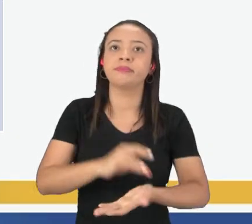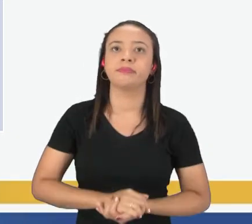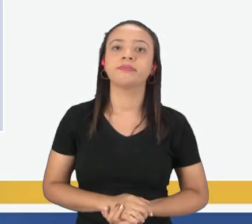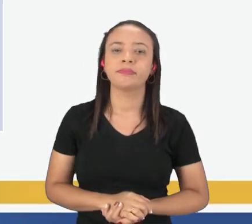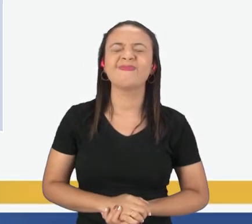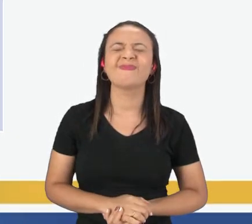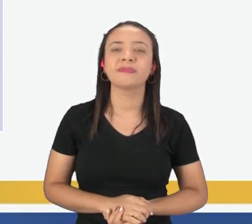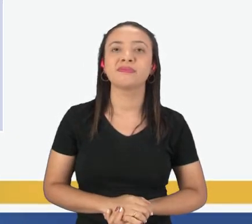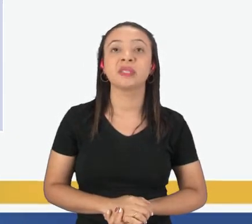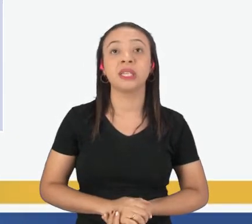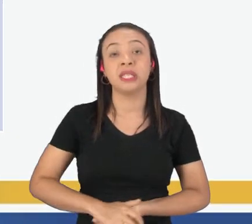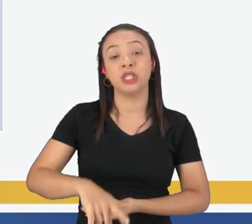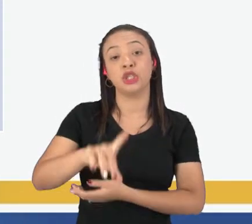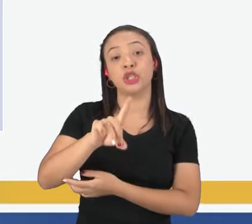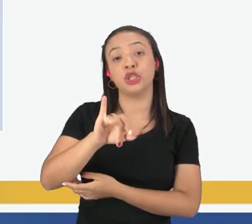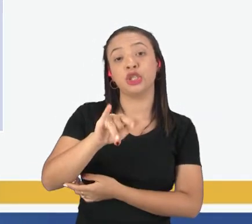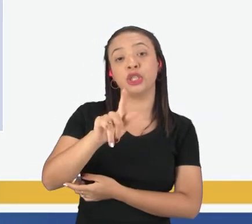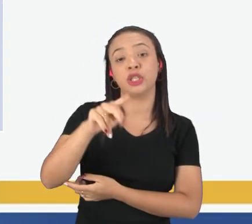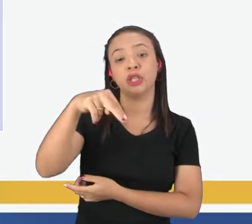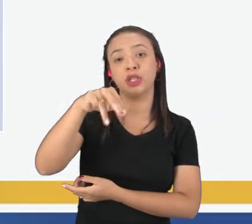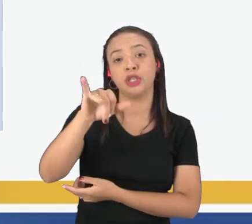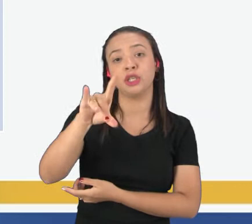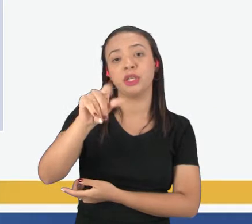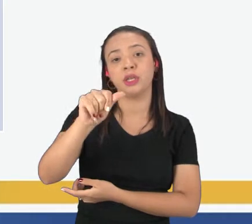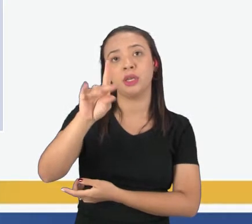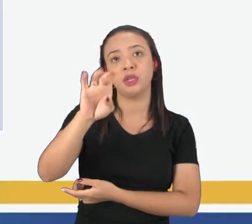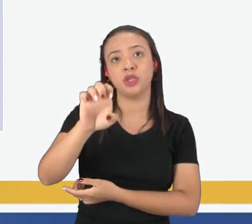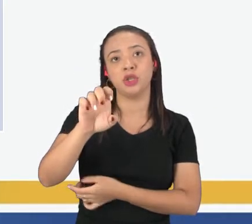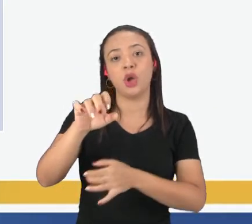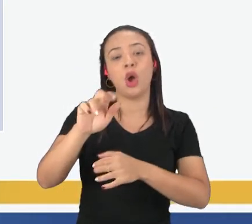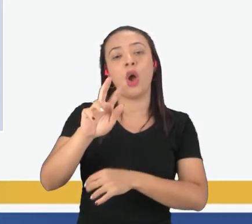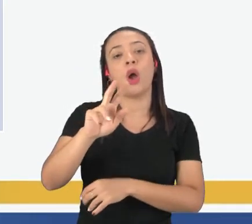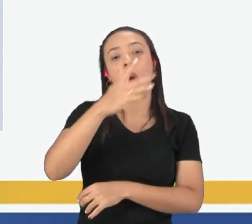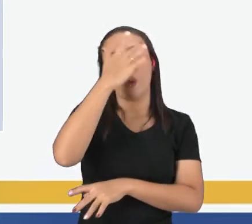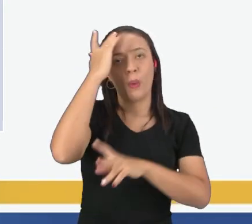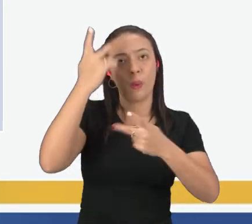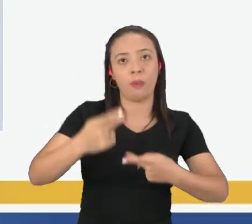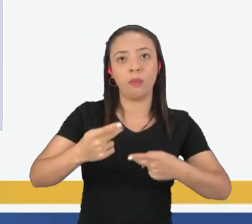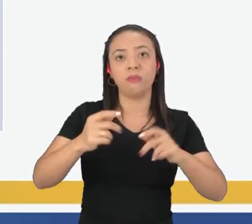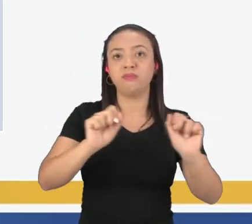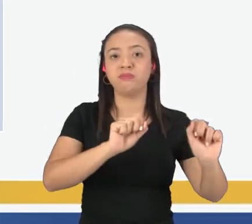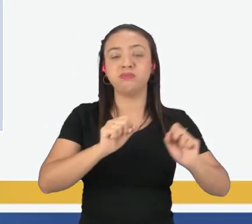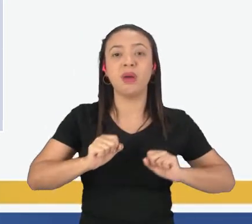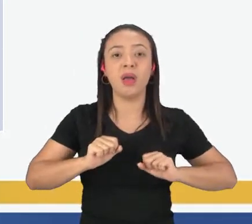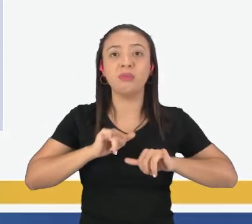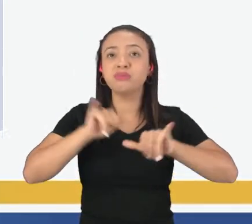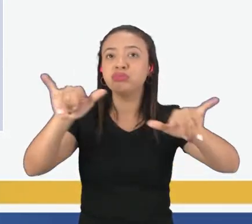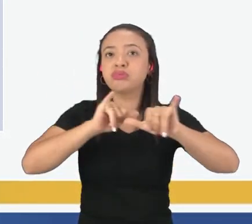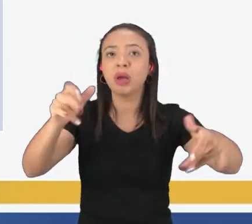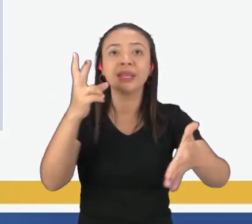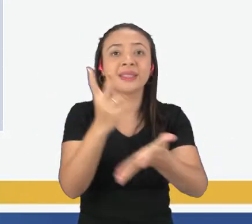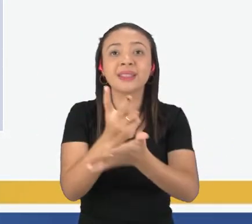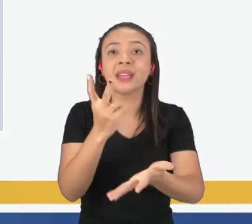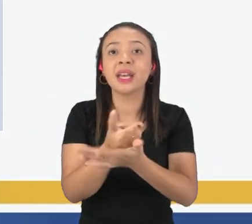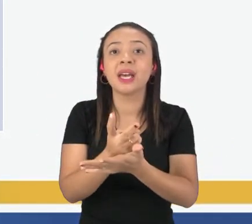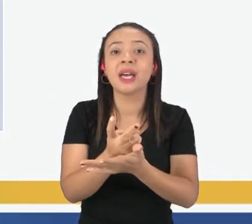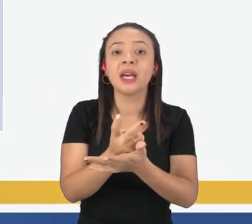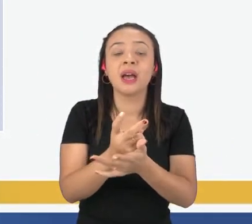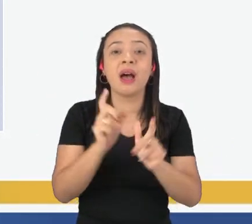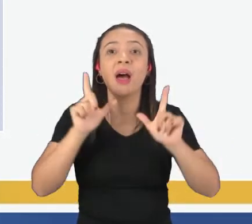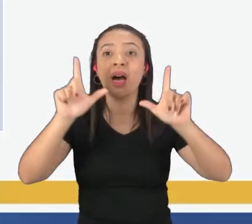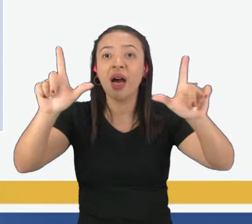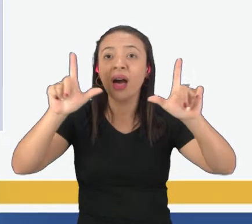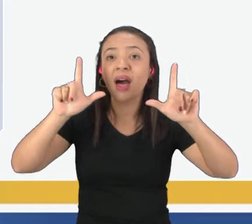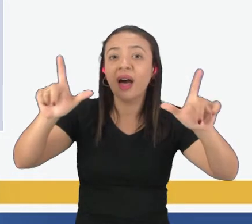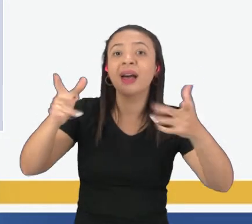E, na categoria da dignidade humana, divulgação permanente de ações pela dignidade humana. A gente precisa